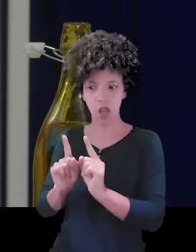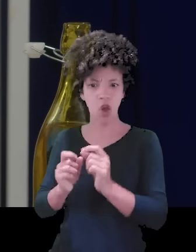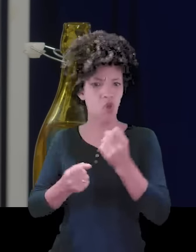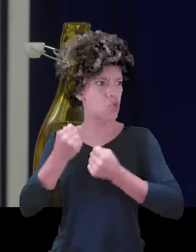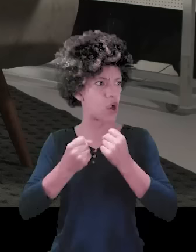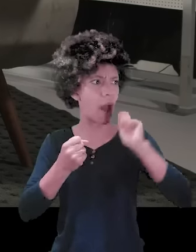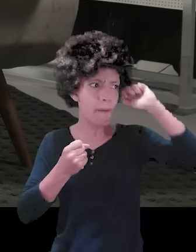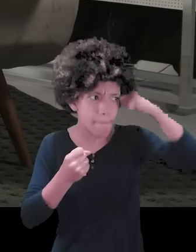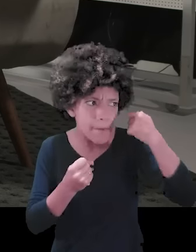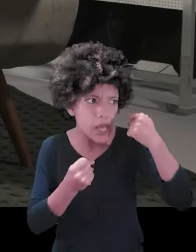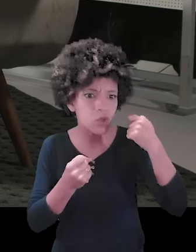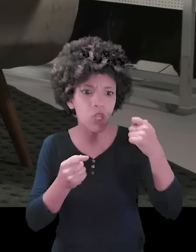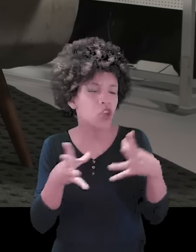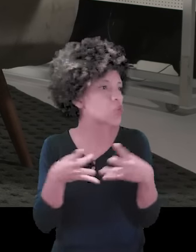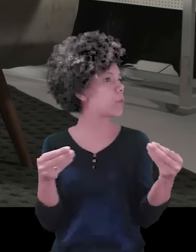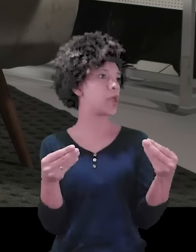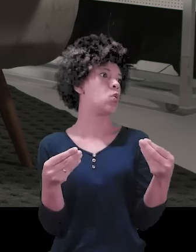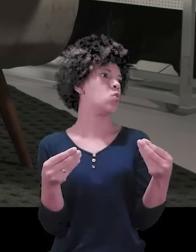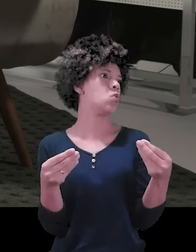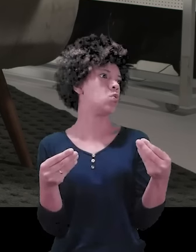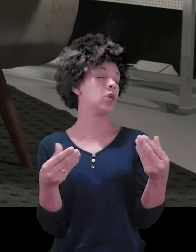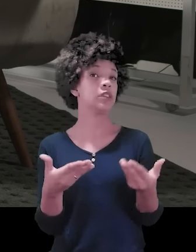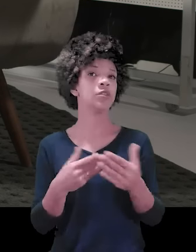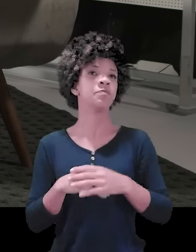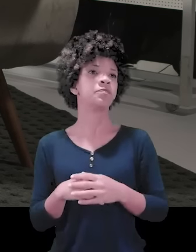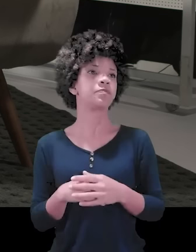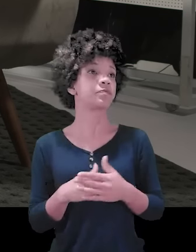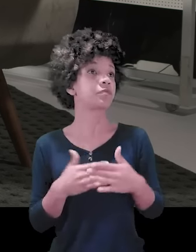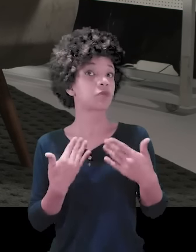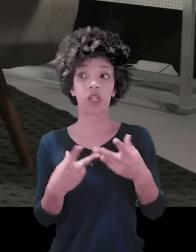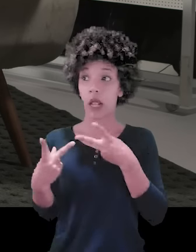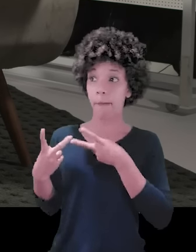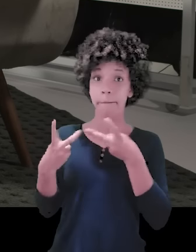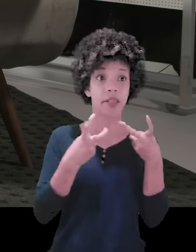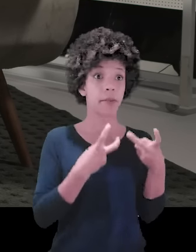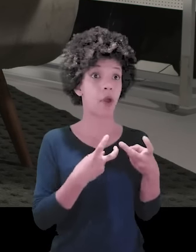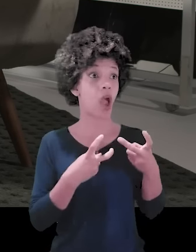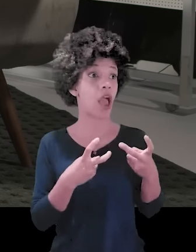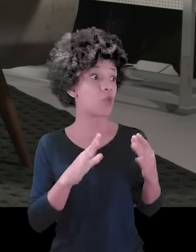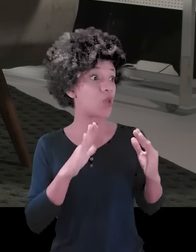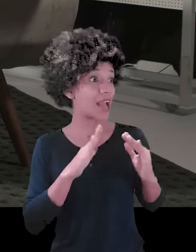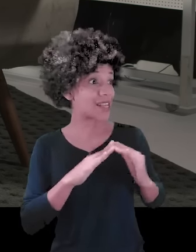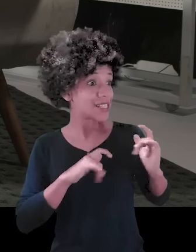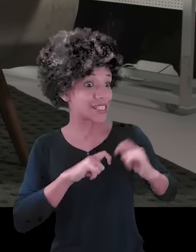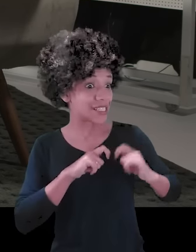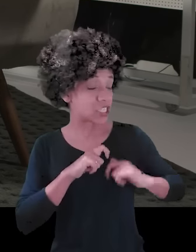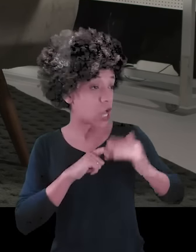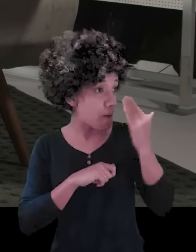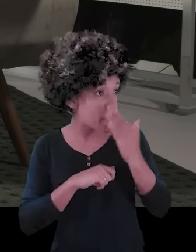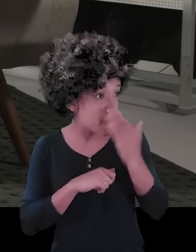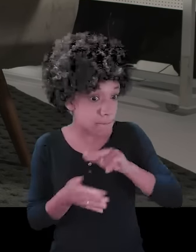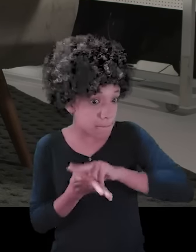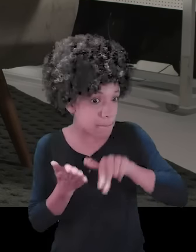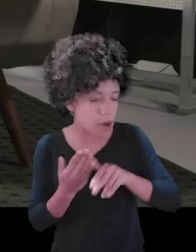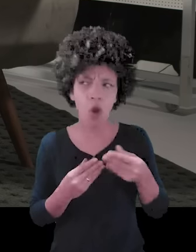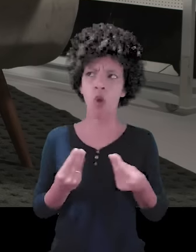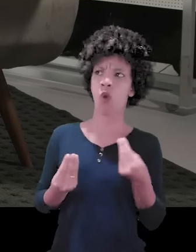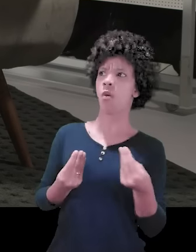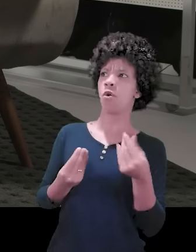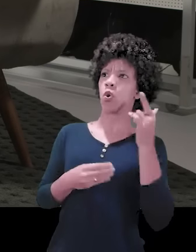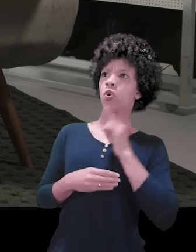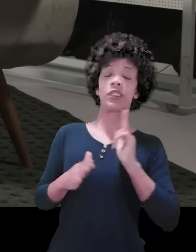preta e sumiu e aí ela foi quando ela se viu ela tava numa casa de prostituição o que que aconteceu